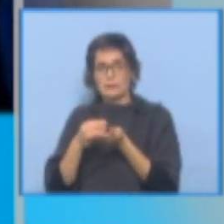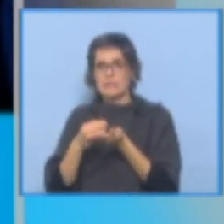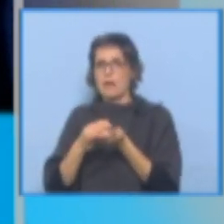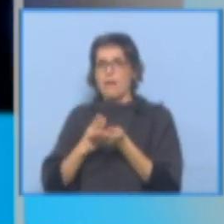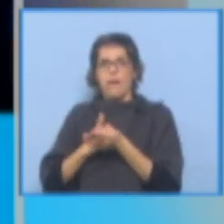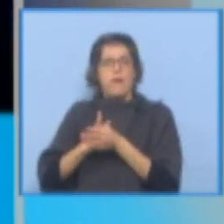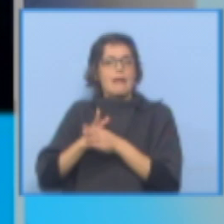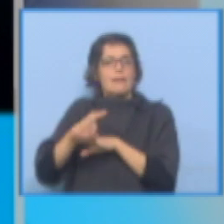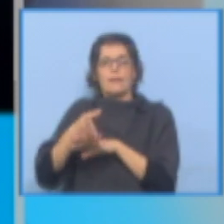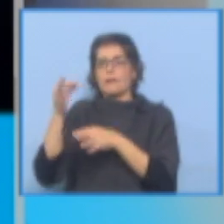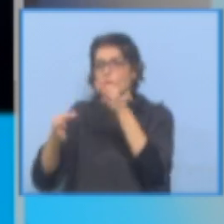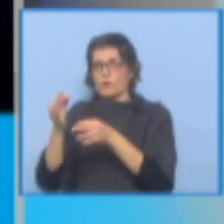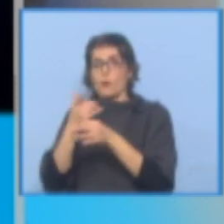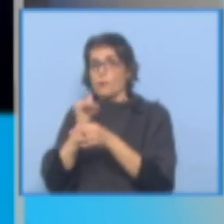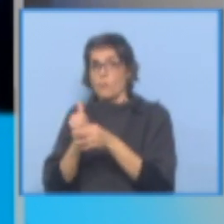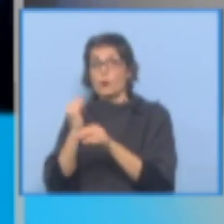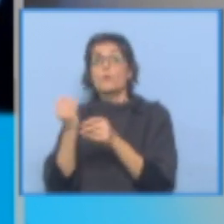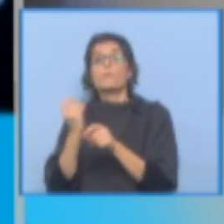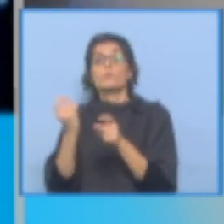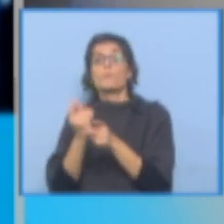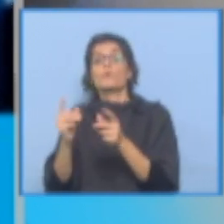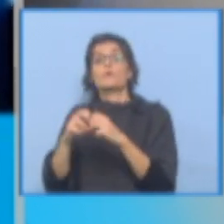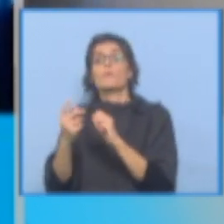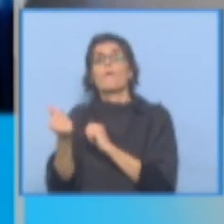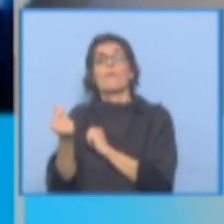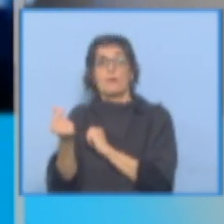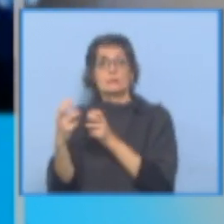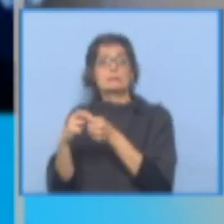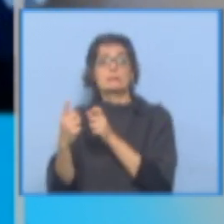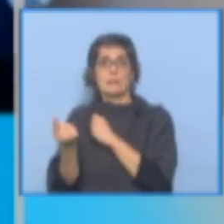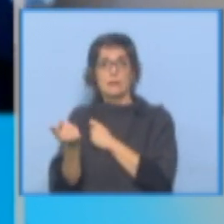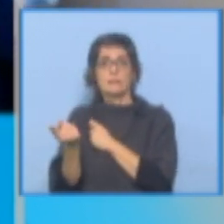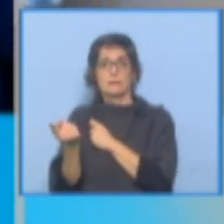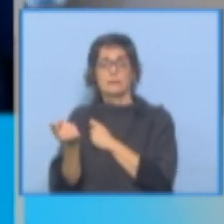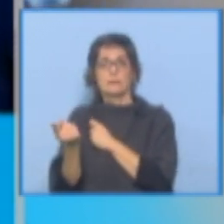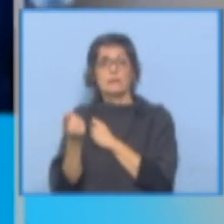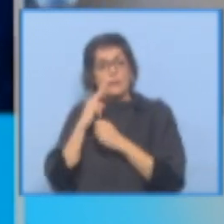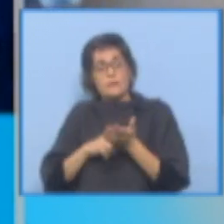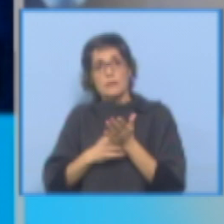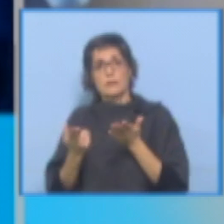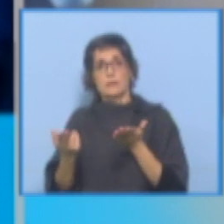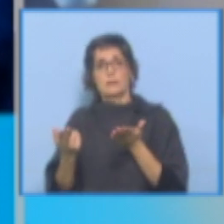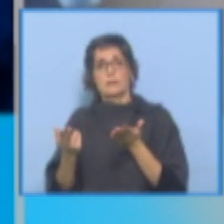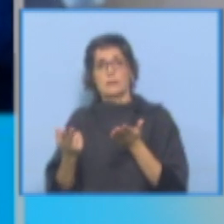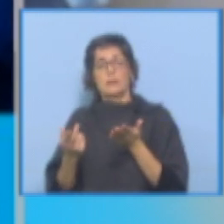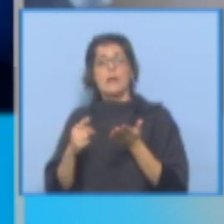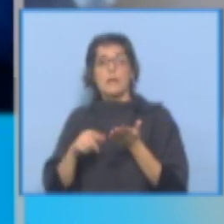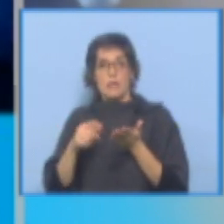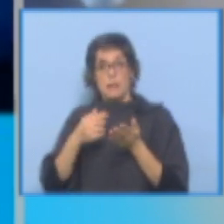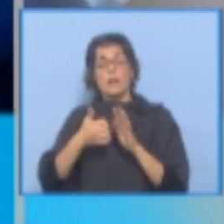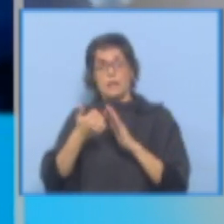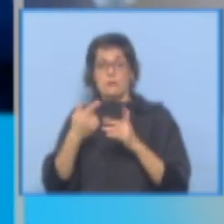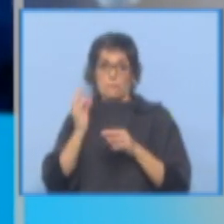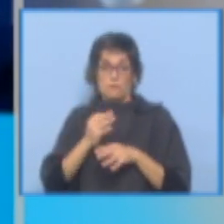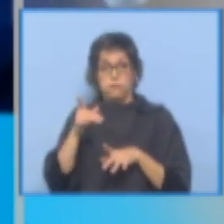à justiça por causa do custo da justiça. E isso, de facto, é inacreditável. E o Sr. Bastonário colocou sobre a mesa, Guilherme